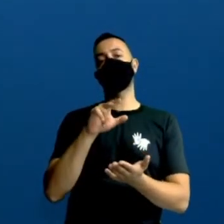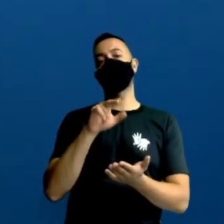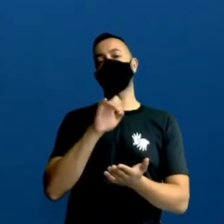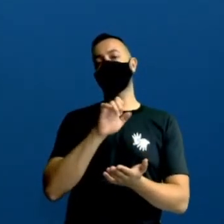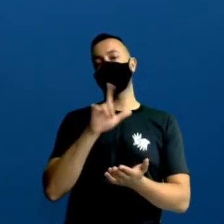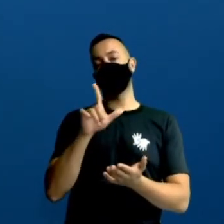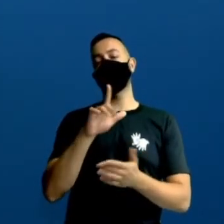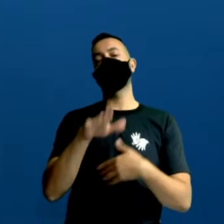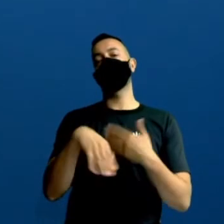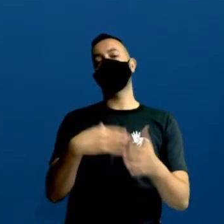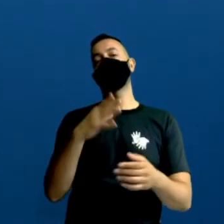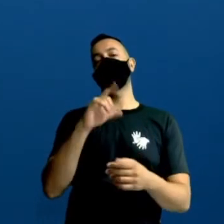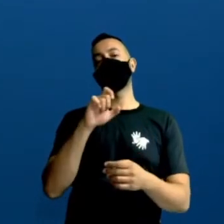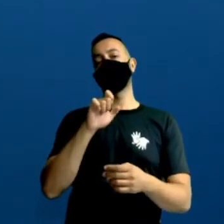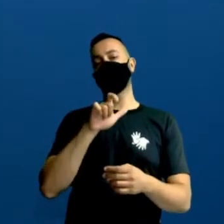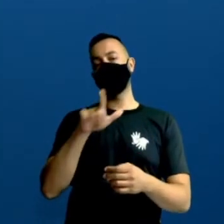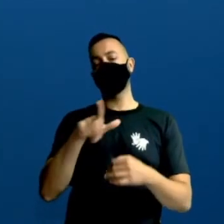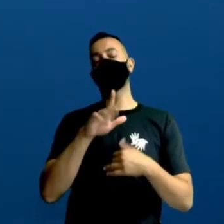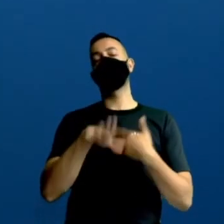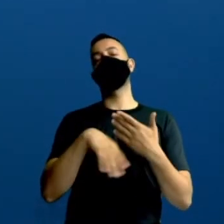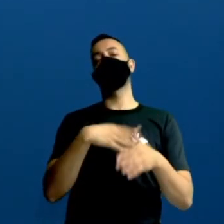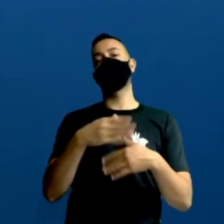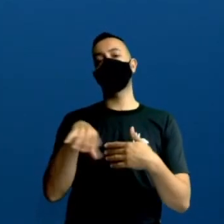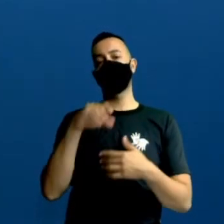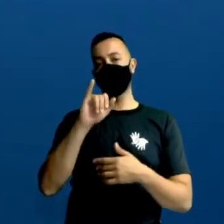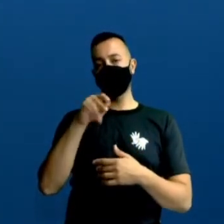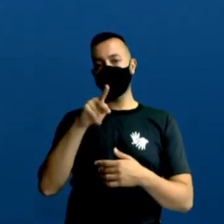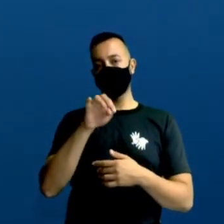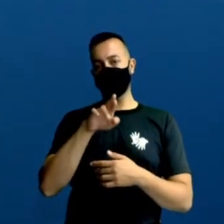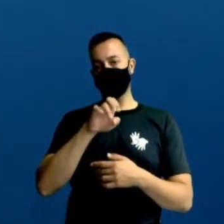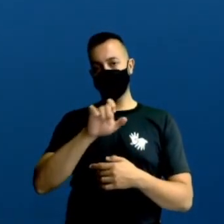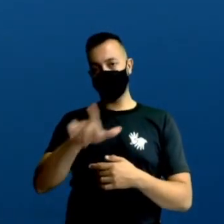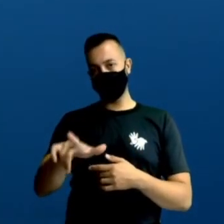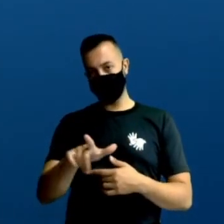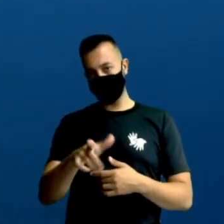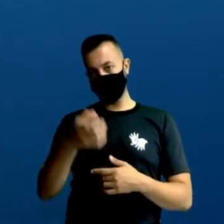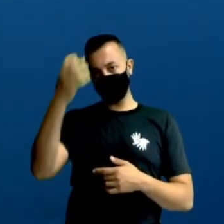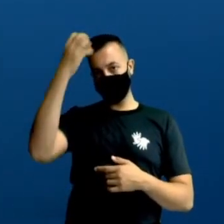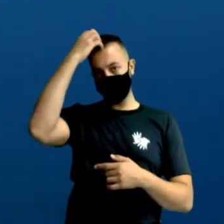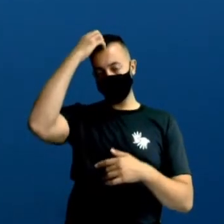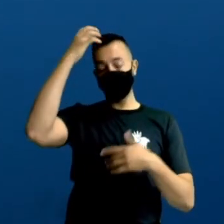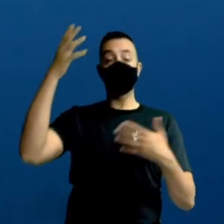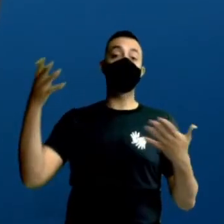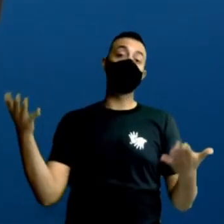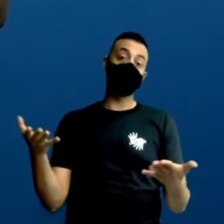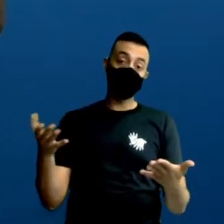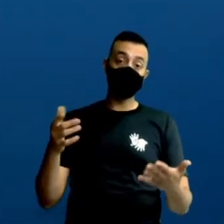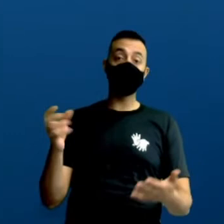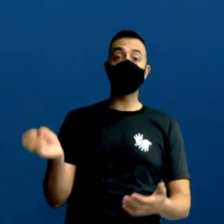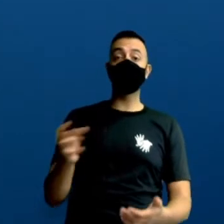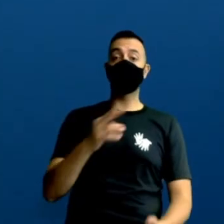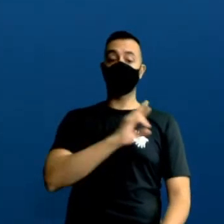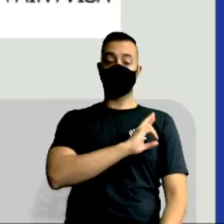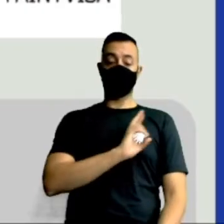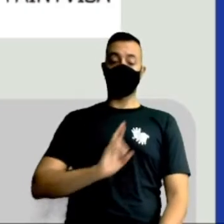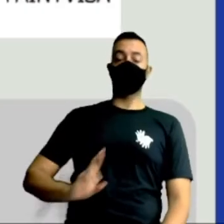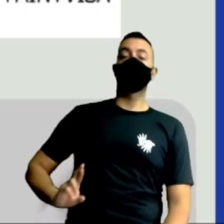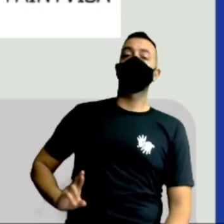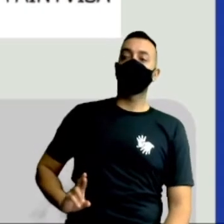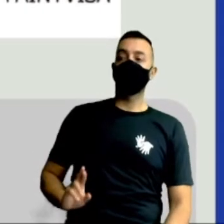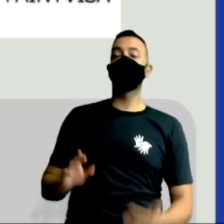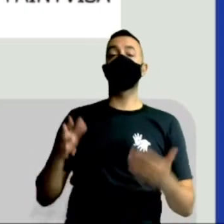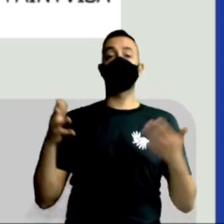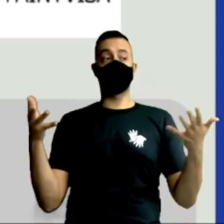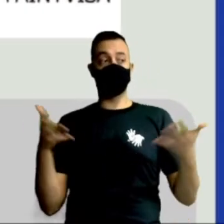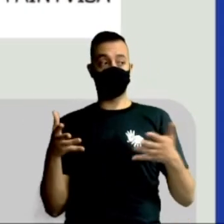o período colonial, aí depois foi o período imperial e atualmente é o período republicano. Então, atualmente,